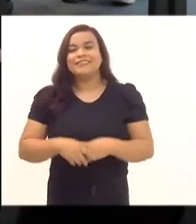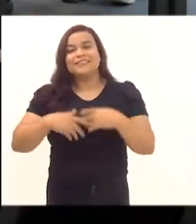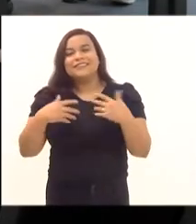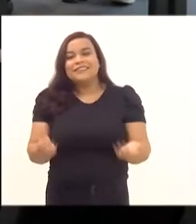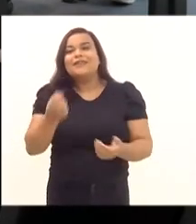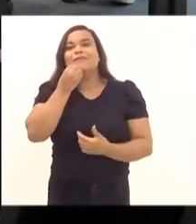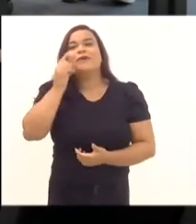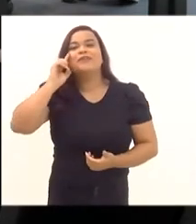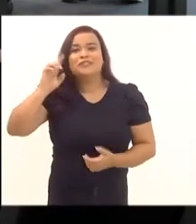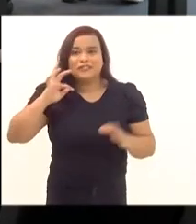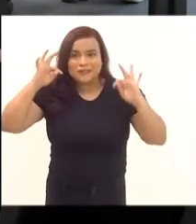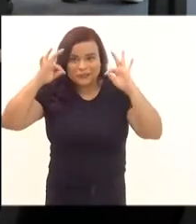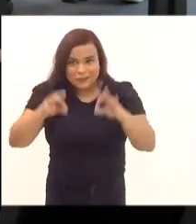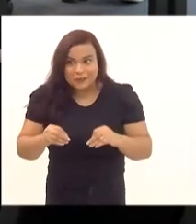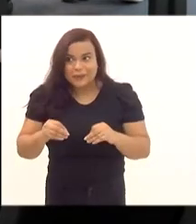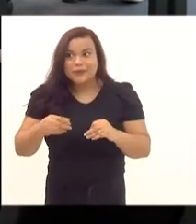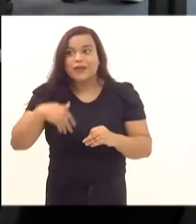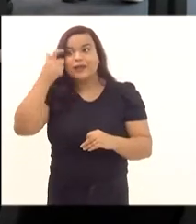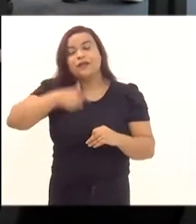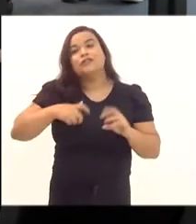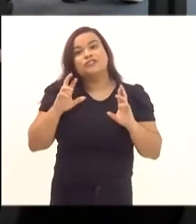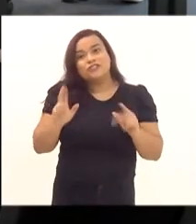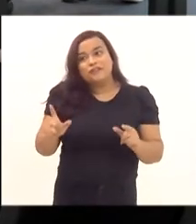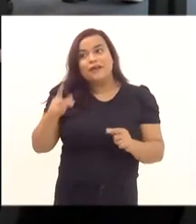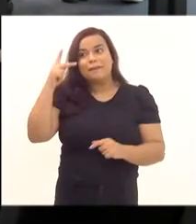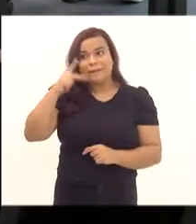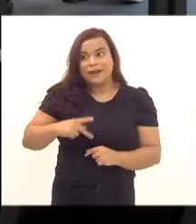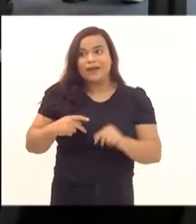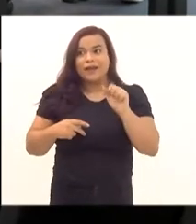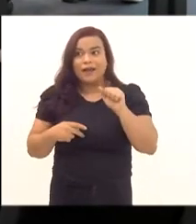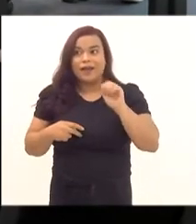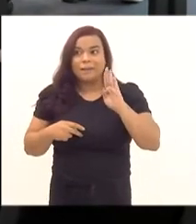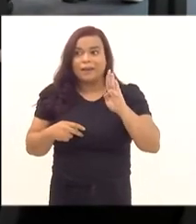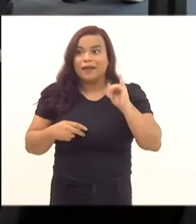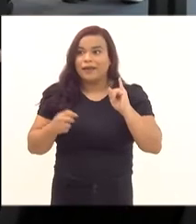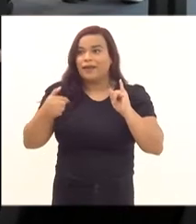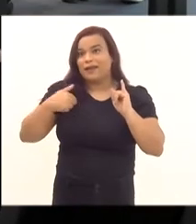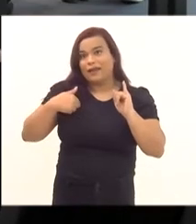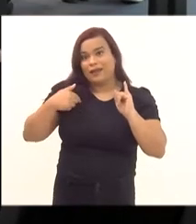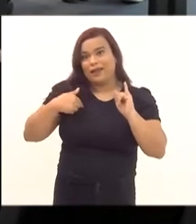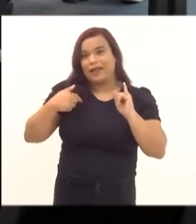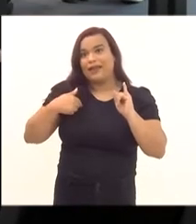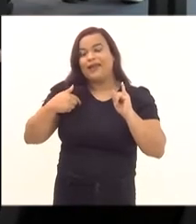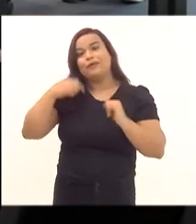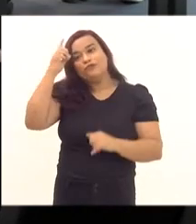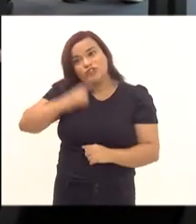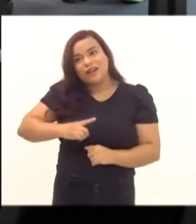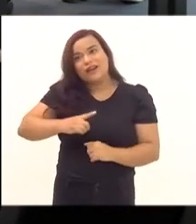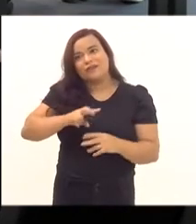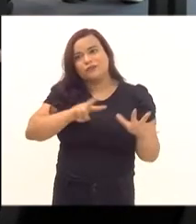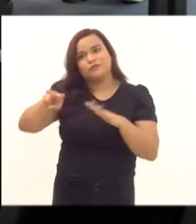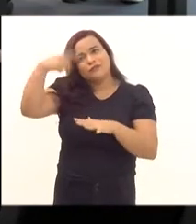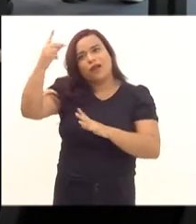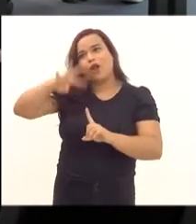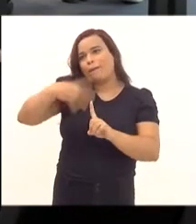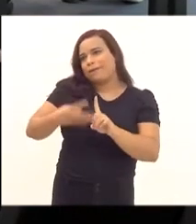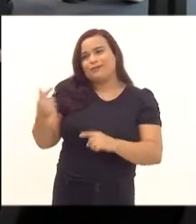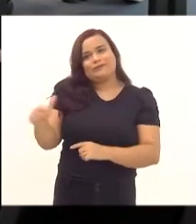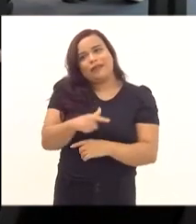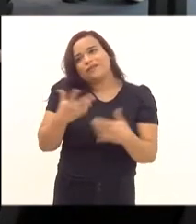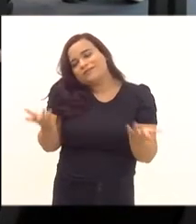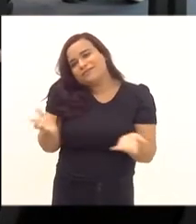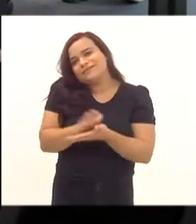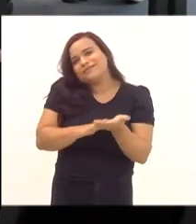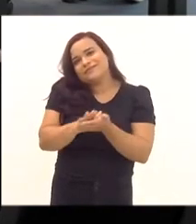todos até porque é diferente do presidente da bem nosso querido eu não terei direito a forma na próxima semana né Então